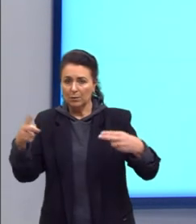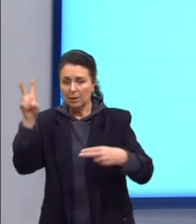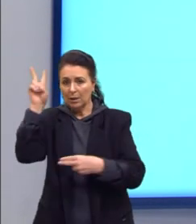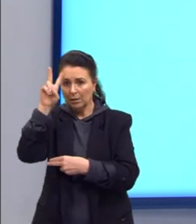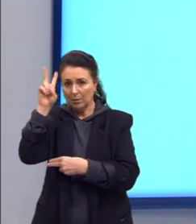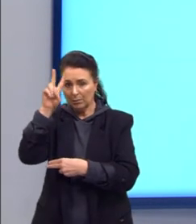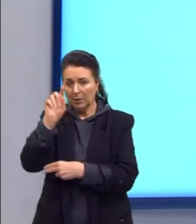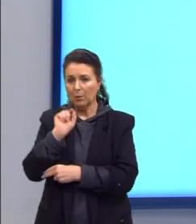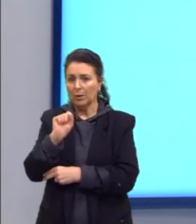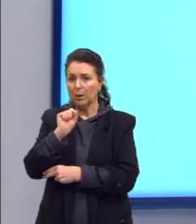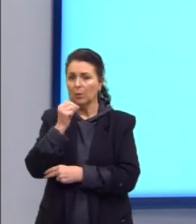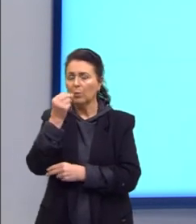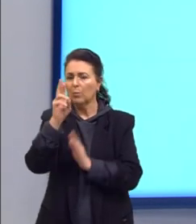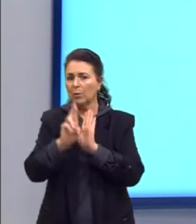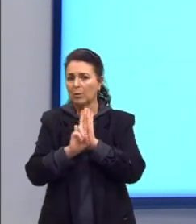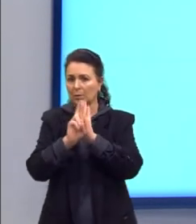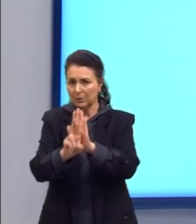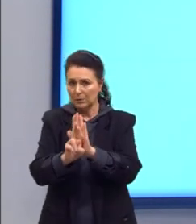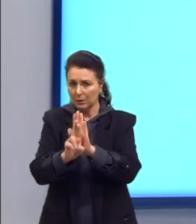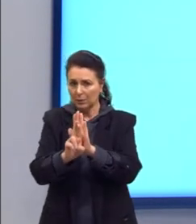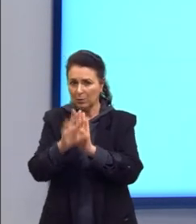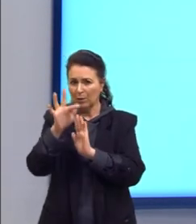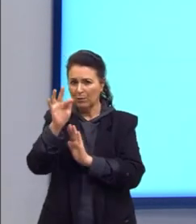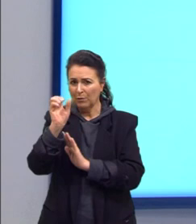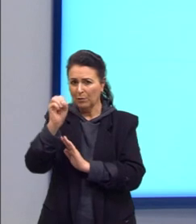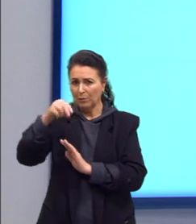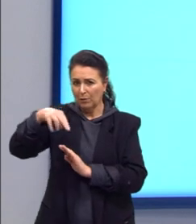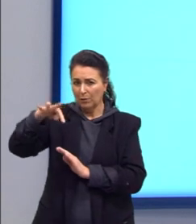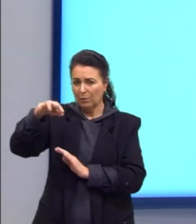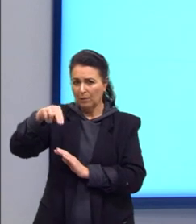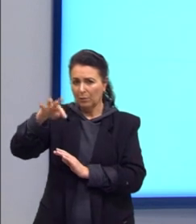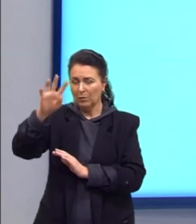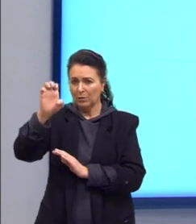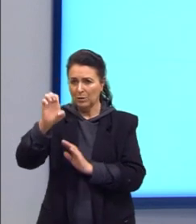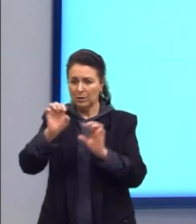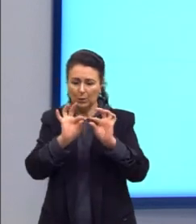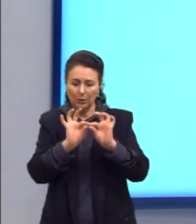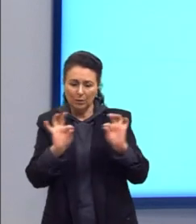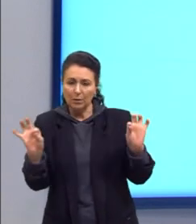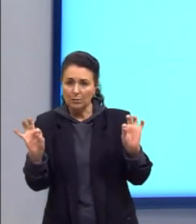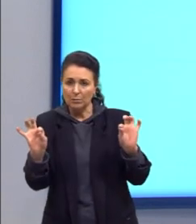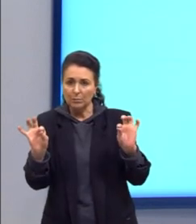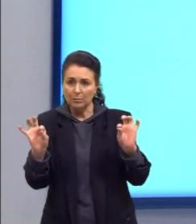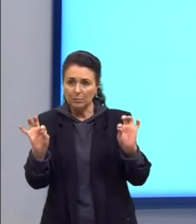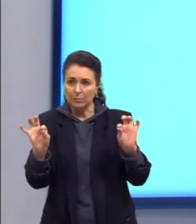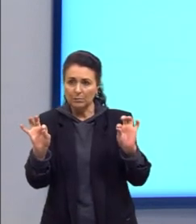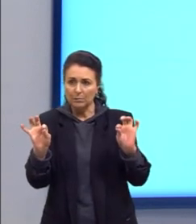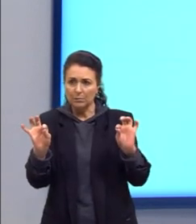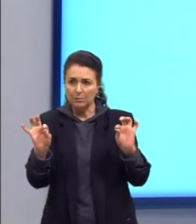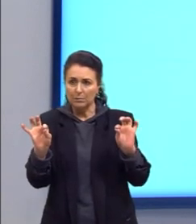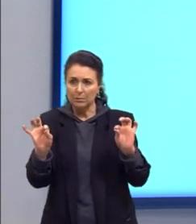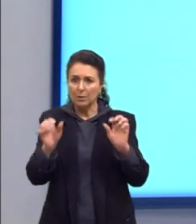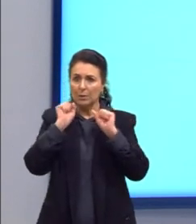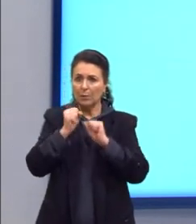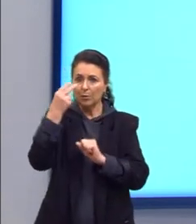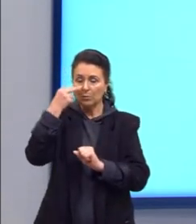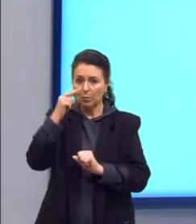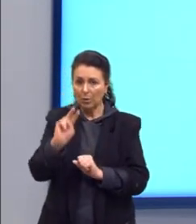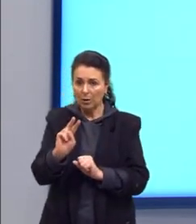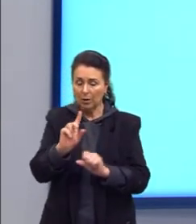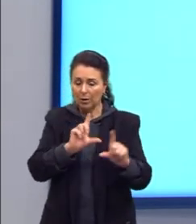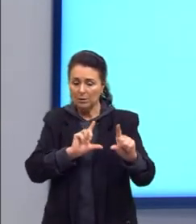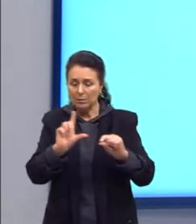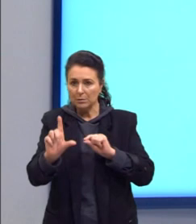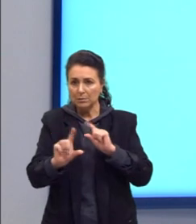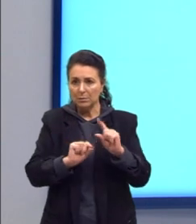como é que a gente representa uma fonte a gente tem aquele traço menor e aquele traço menor então a gente pode olhar as nossas